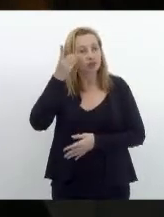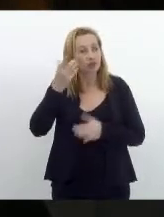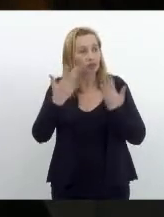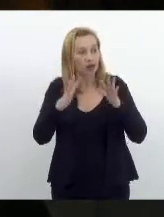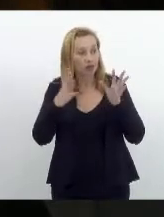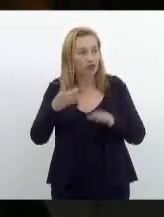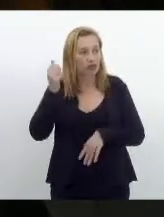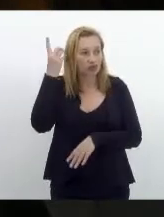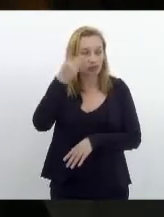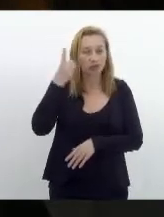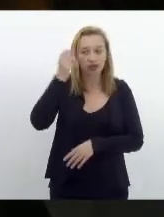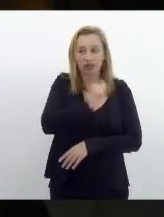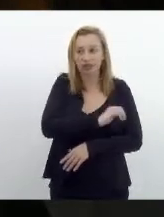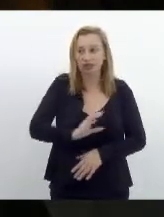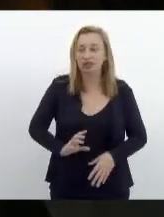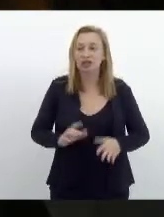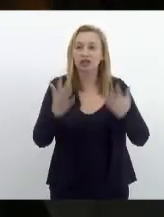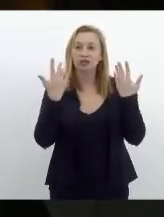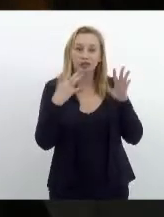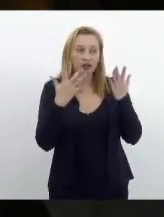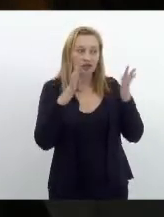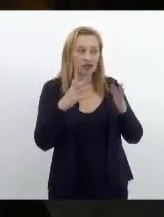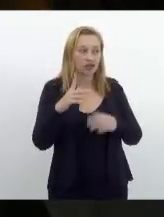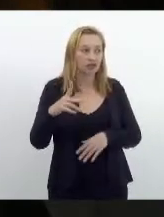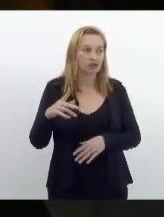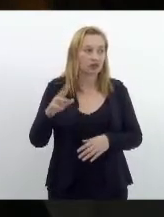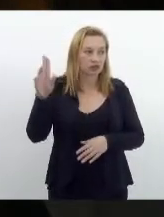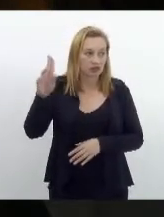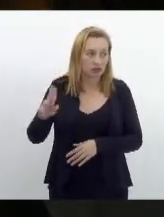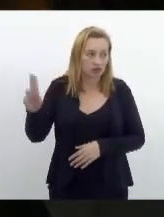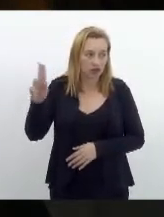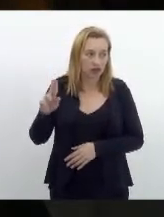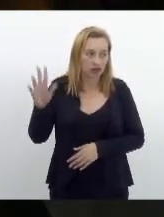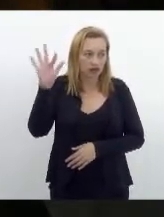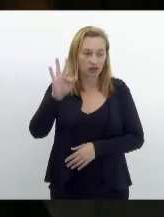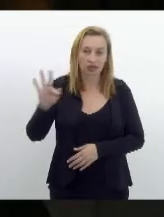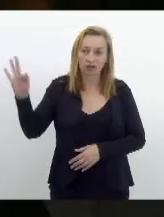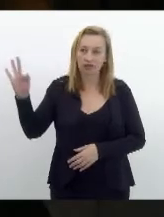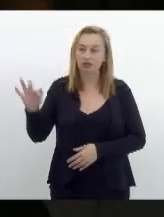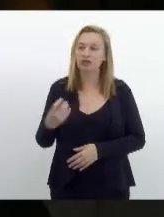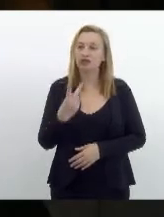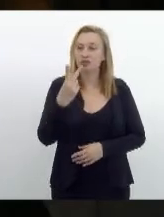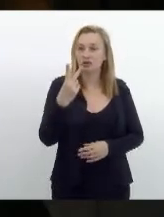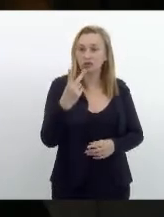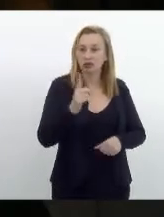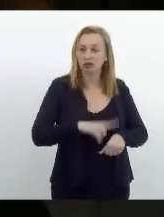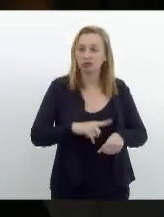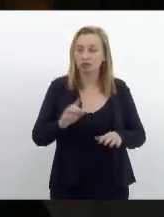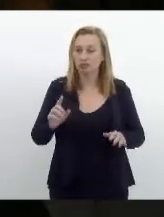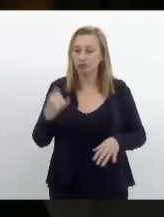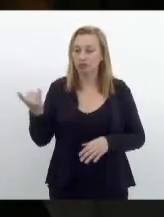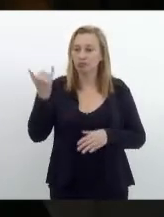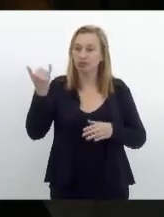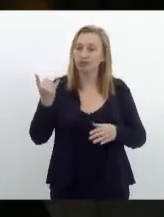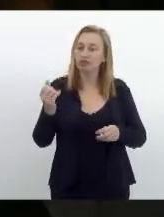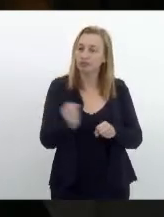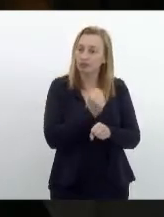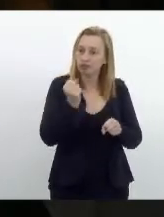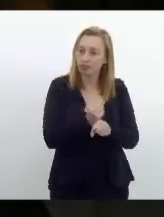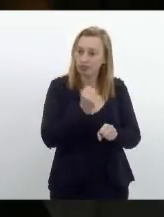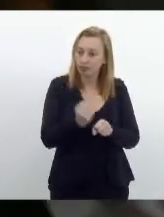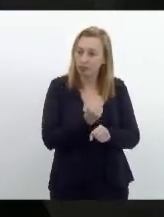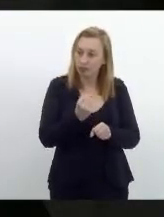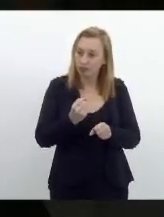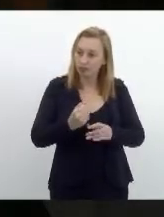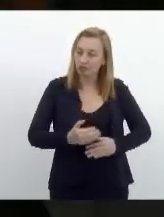e parabéns à Universidade Federal Fluminense, que hoje tem 2 momentos importantes, né? O avanço das obras do seu Instituto de Arte